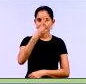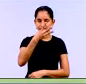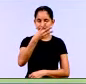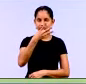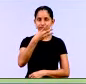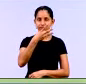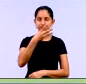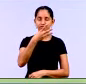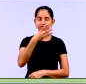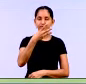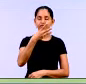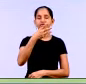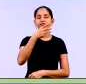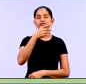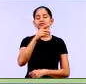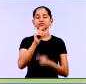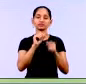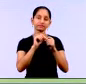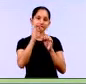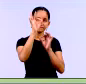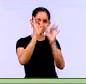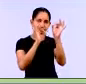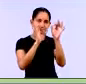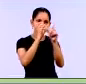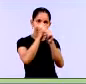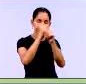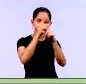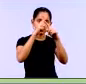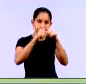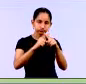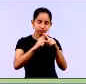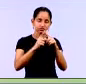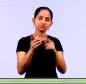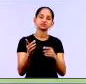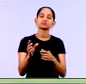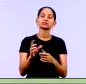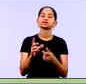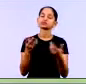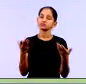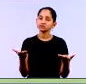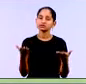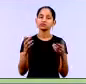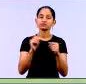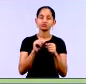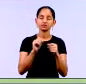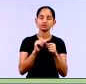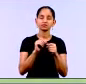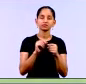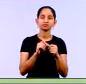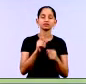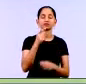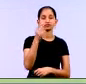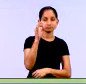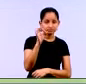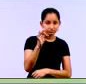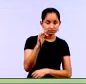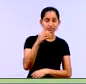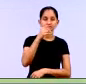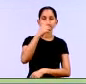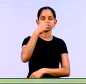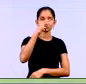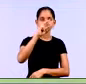7, 21 a 2, 3 vezes 6, 18, com 2, dá 20, a 2, 3 vezes nada é nada e 2 é 2, 3.021.